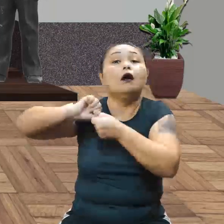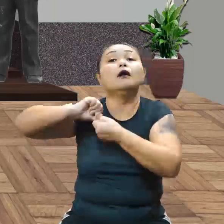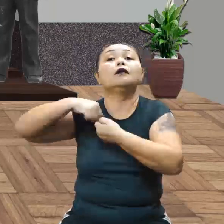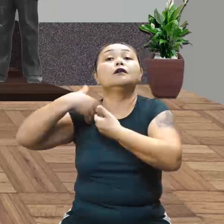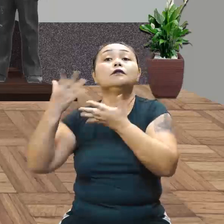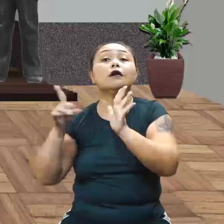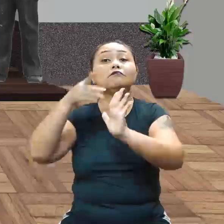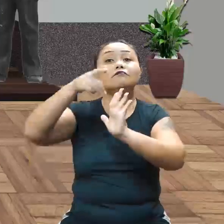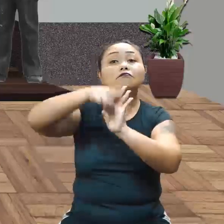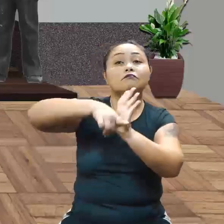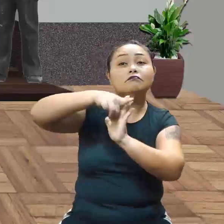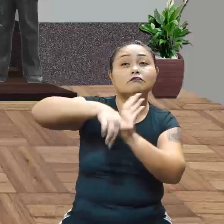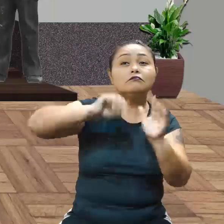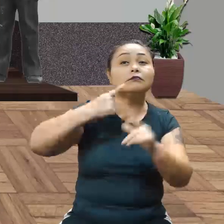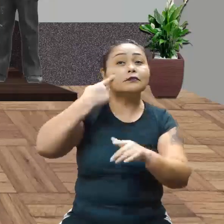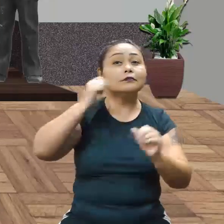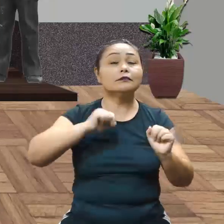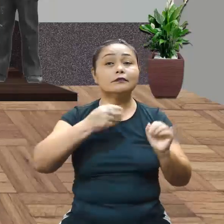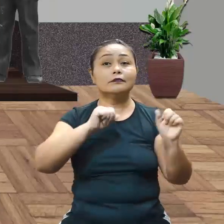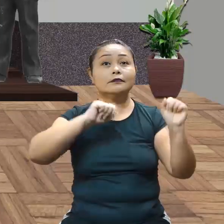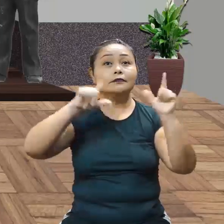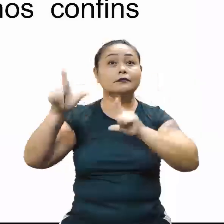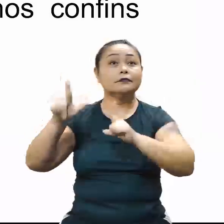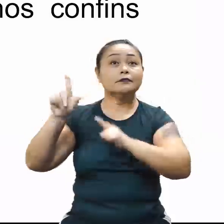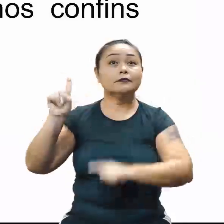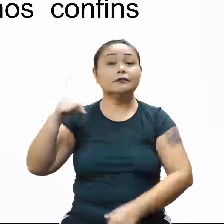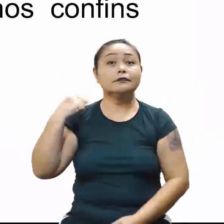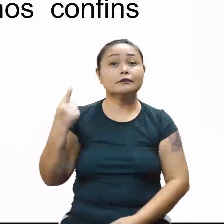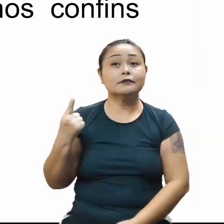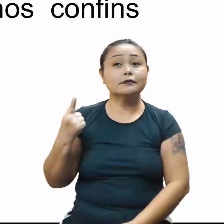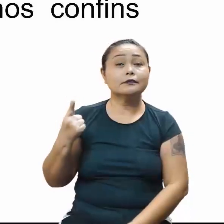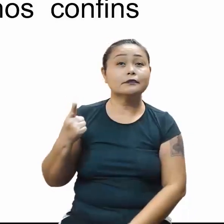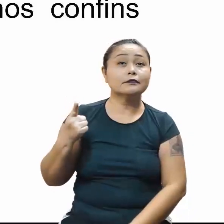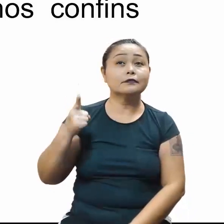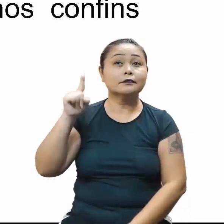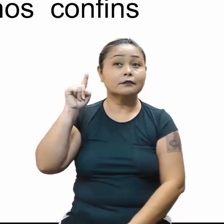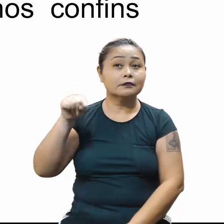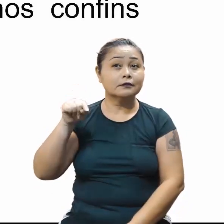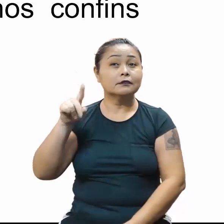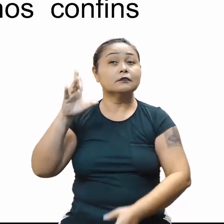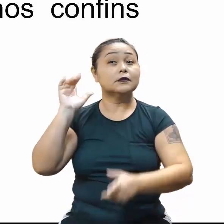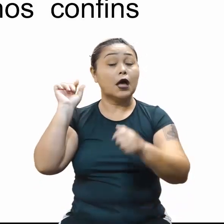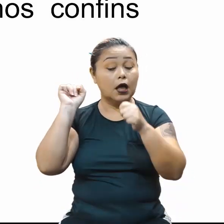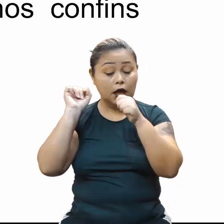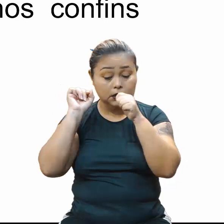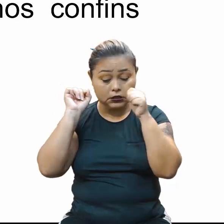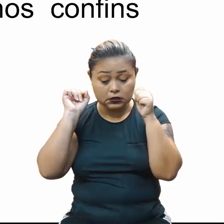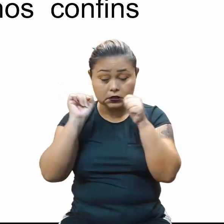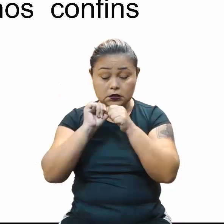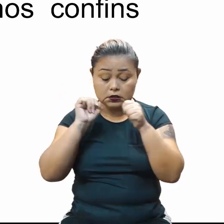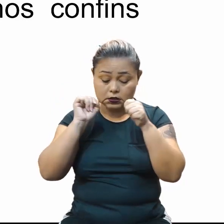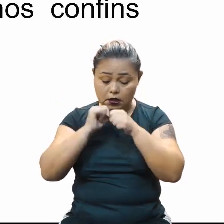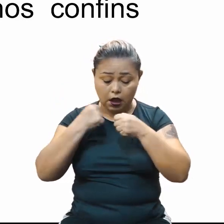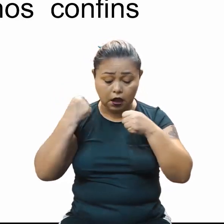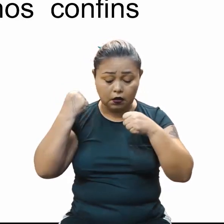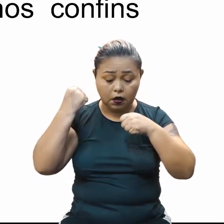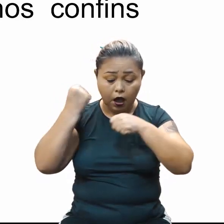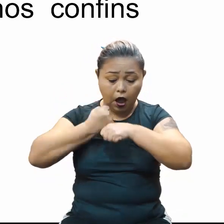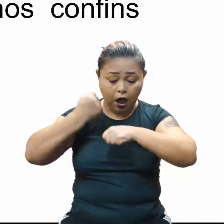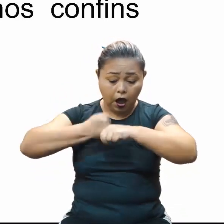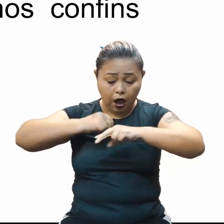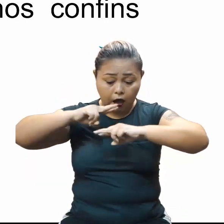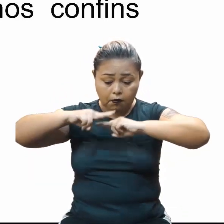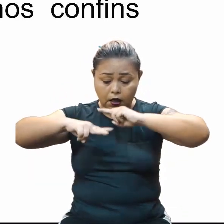estrada de ferro aqui, na tela para vocês, a estrada de ferro aí, ela está sendo construída nesse período.